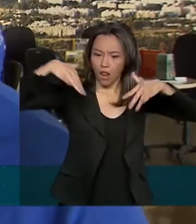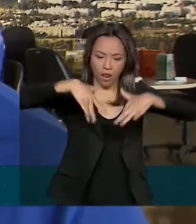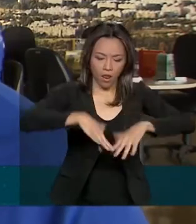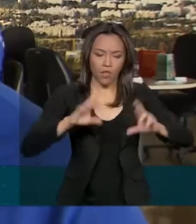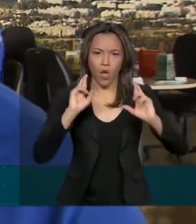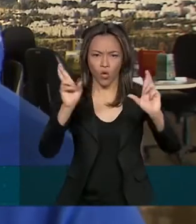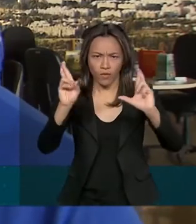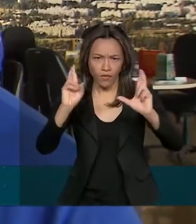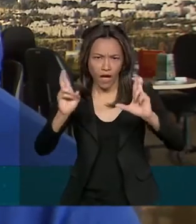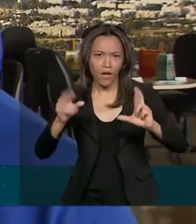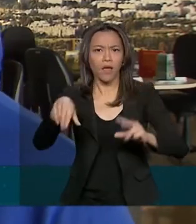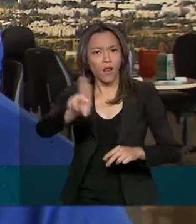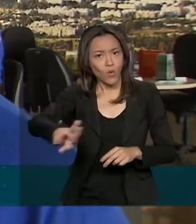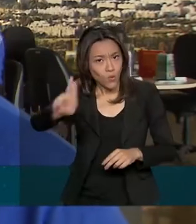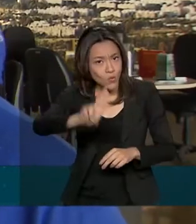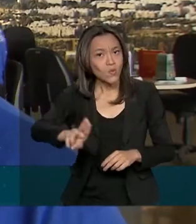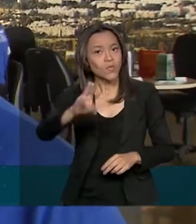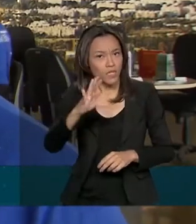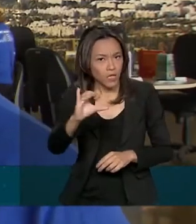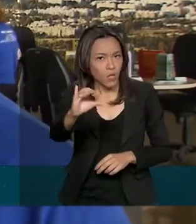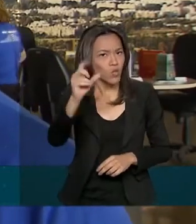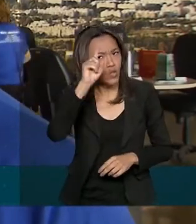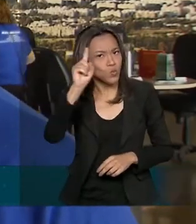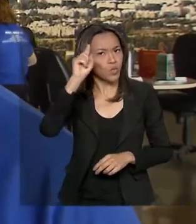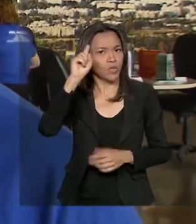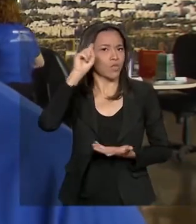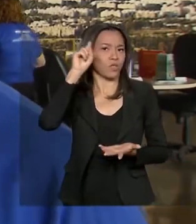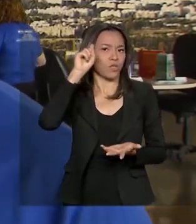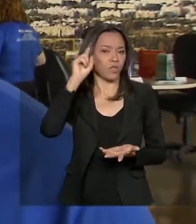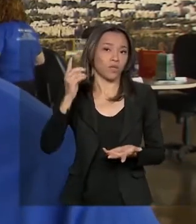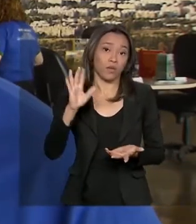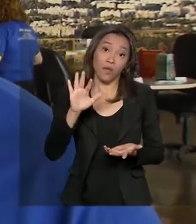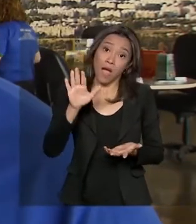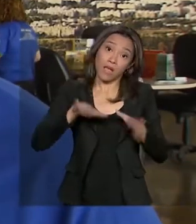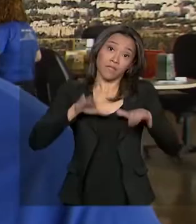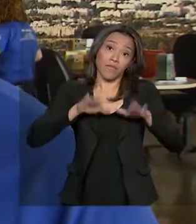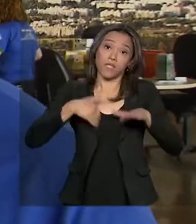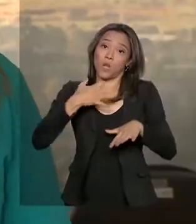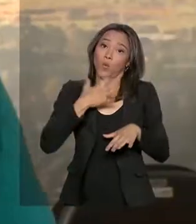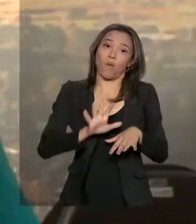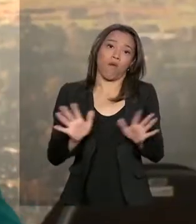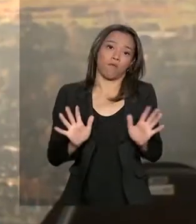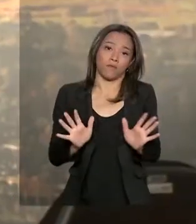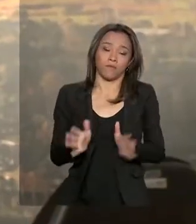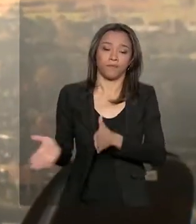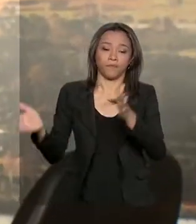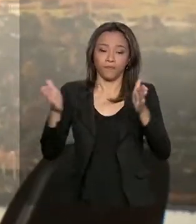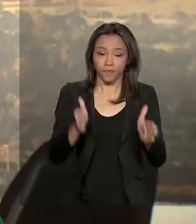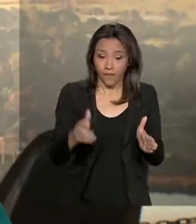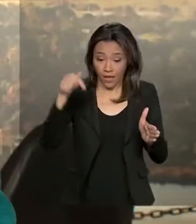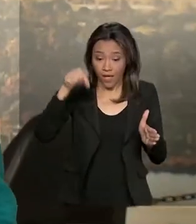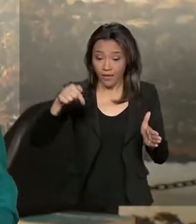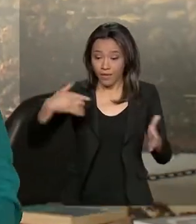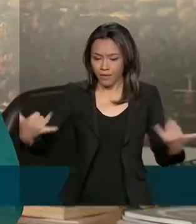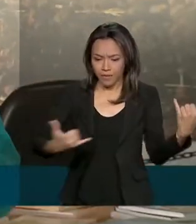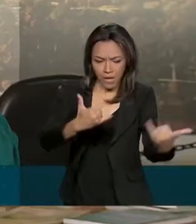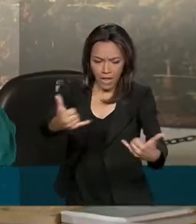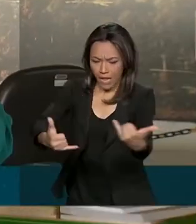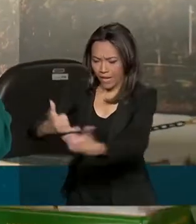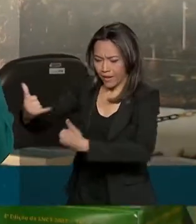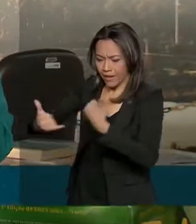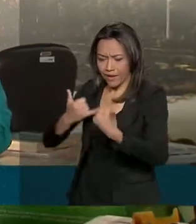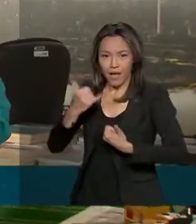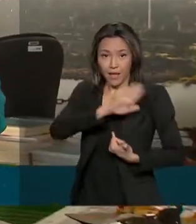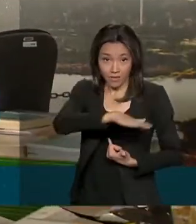Ela está com essa tecnologia no seu dia a dia, só que por vezes ela não conhece. Aqui com esses brinquedos lúdicos, a